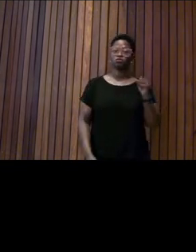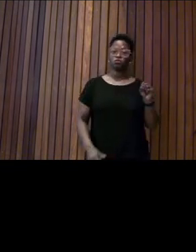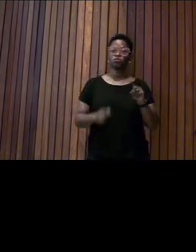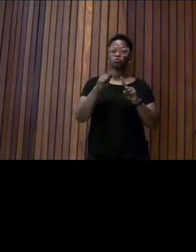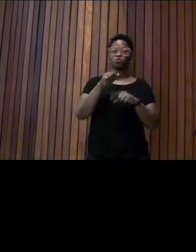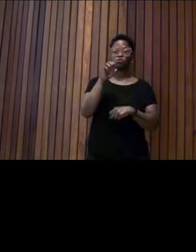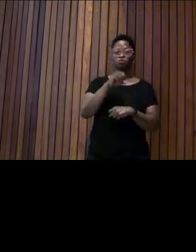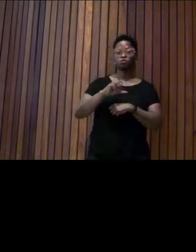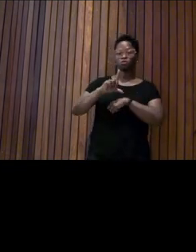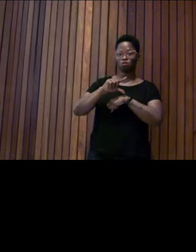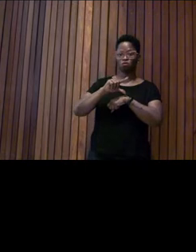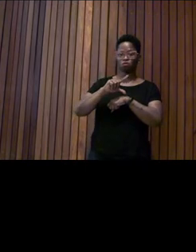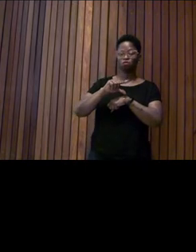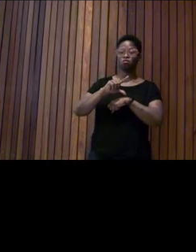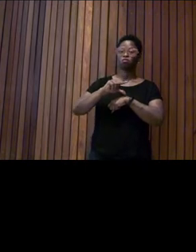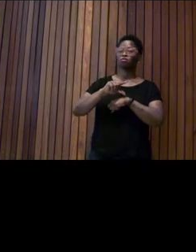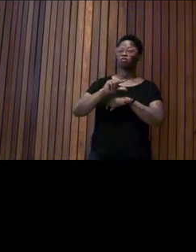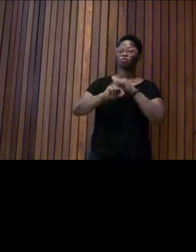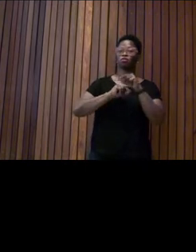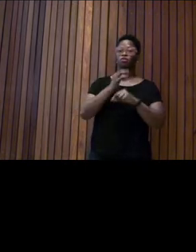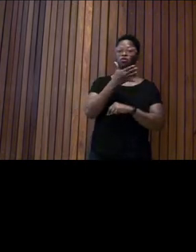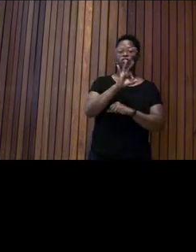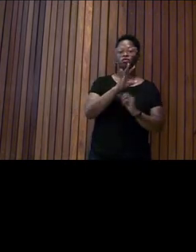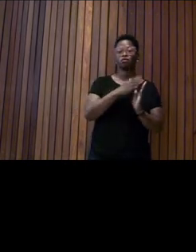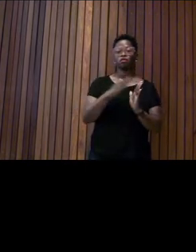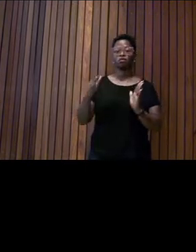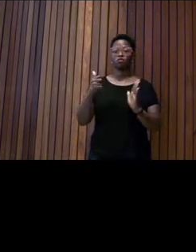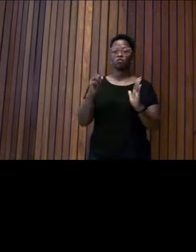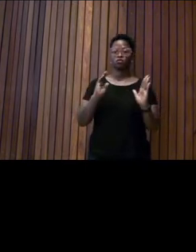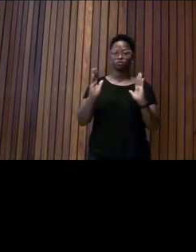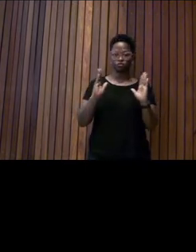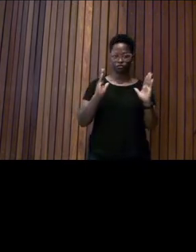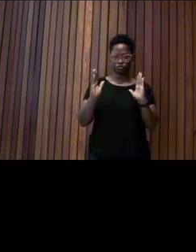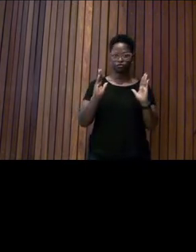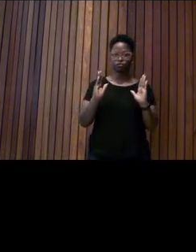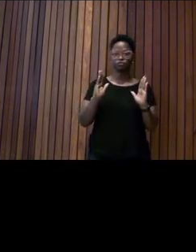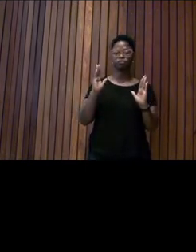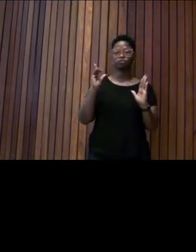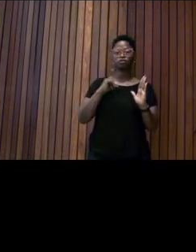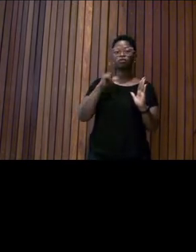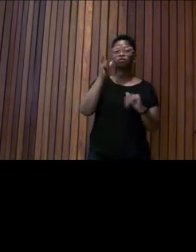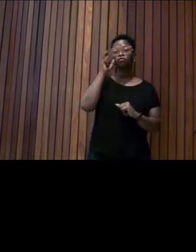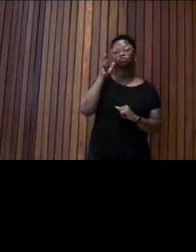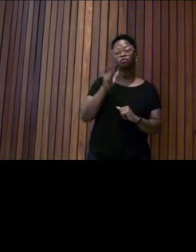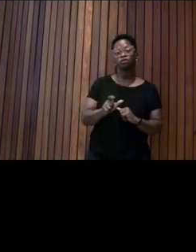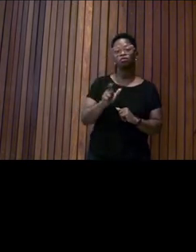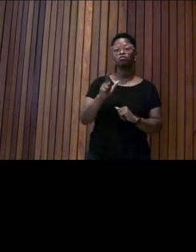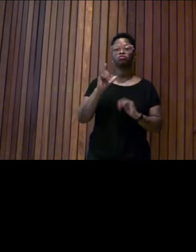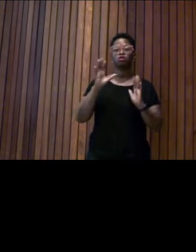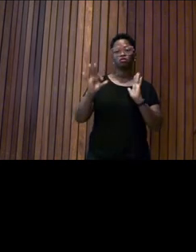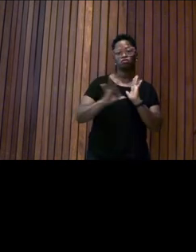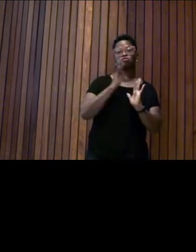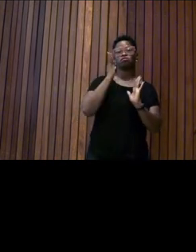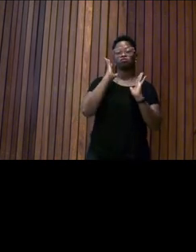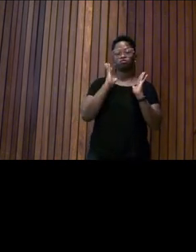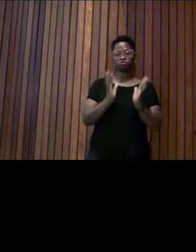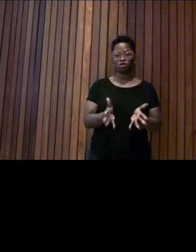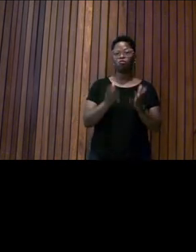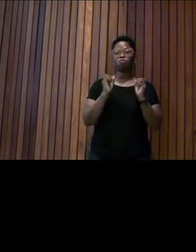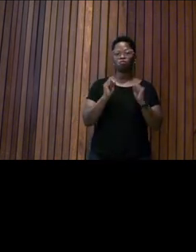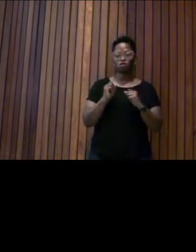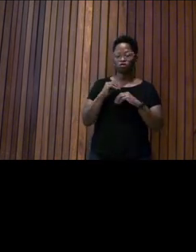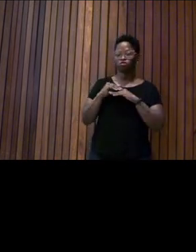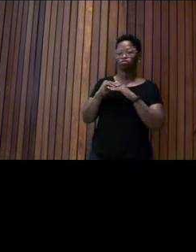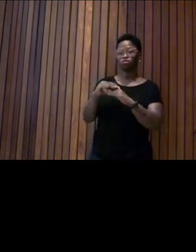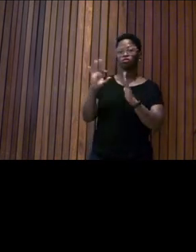outubro, no horário de 10 às 11 horas da manhã. Então, quem tiver interessado, assim, já pode, né, buscar